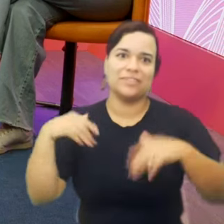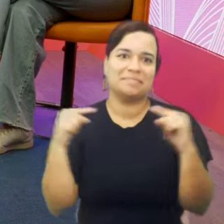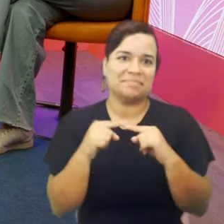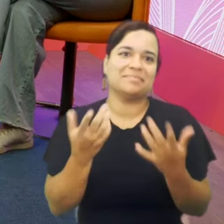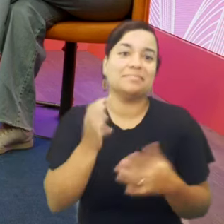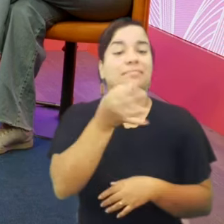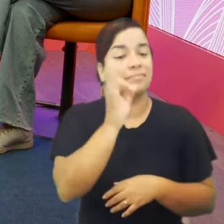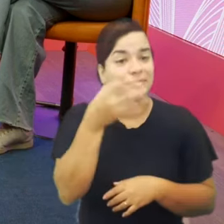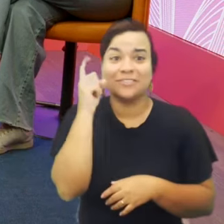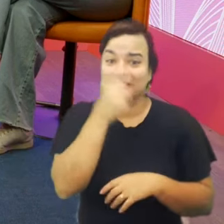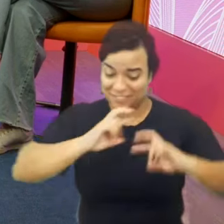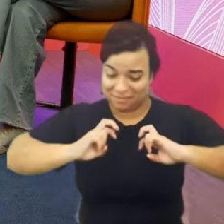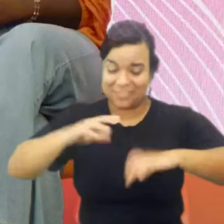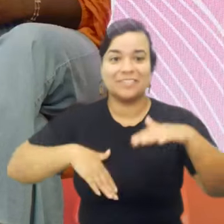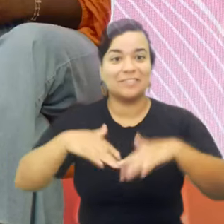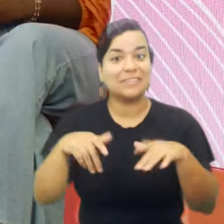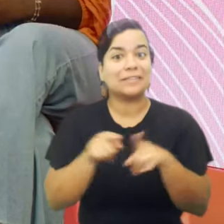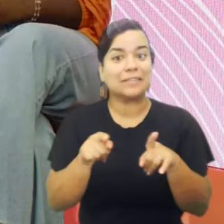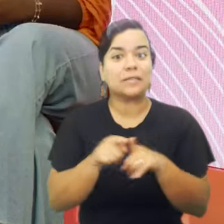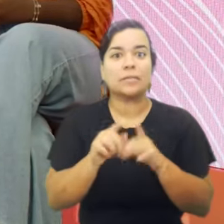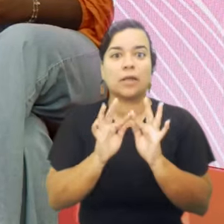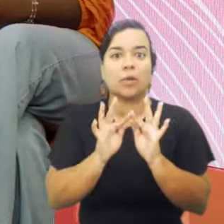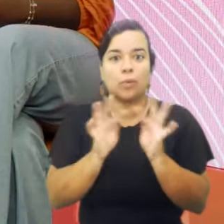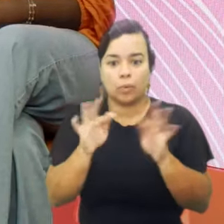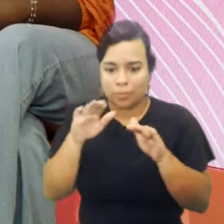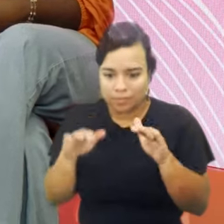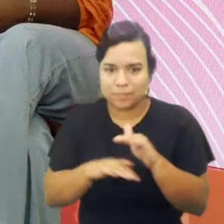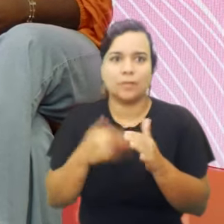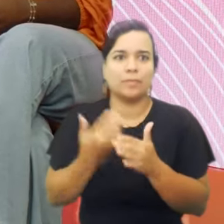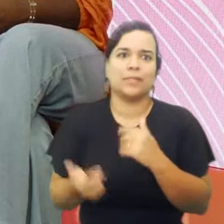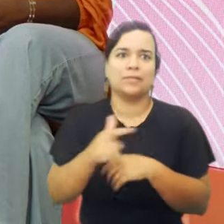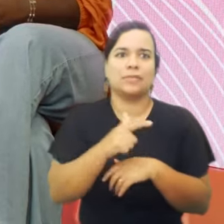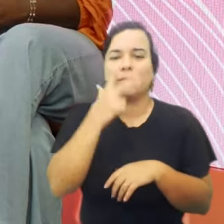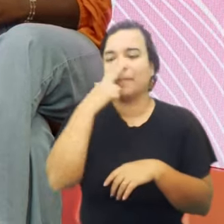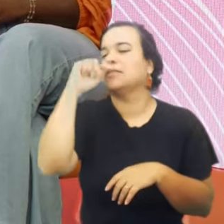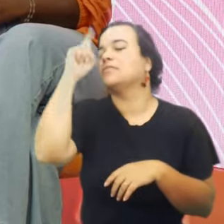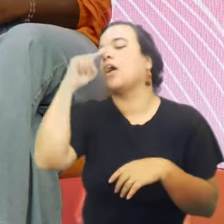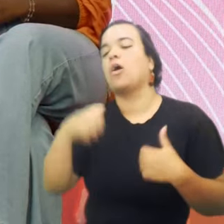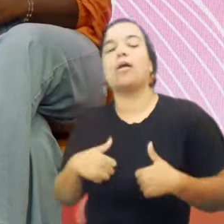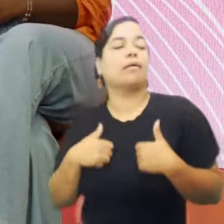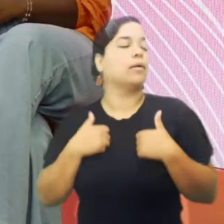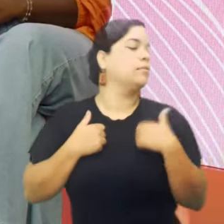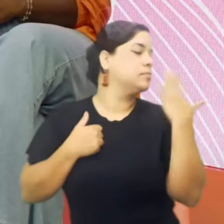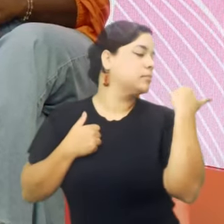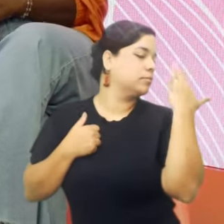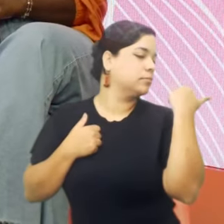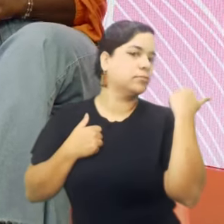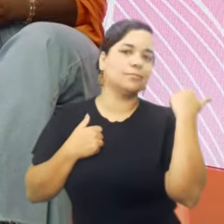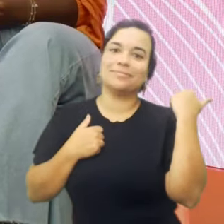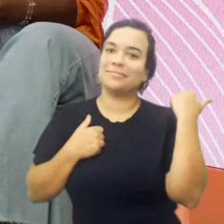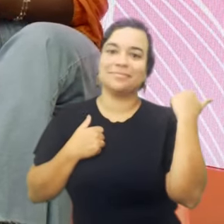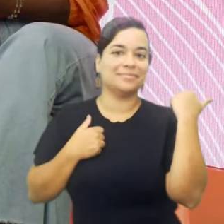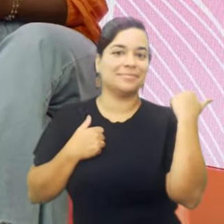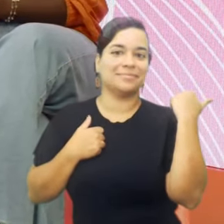Como é difícil. É difícil se ver assim e não perder a humildade, não parecer que tá se achando. Que arrogância, né? Exato. Você sabe